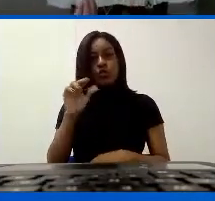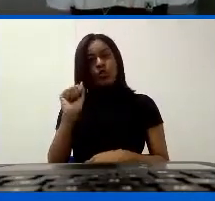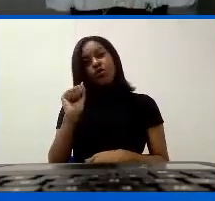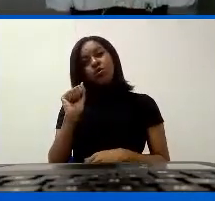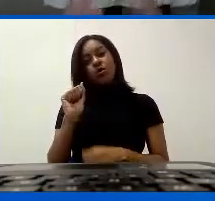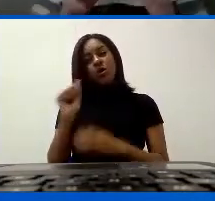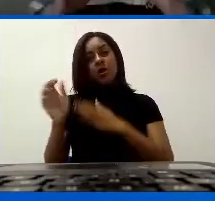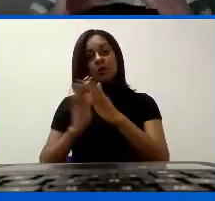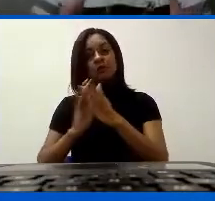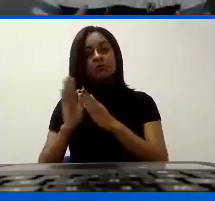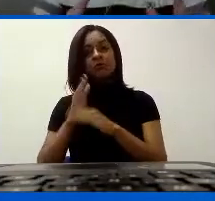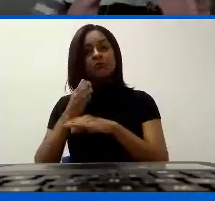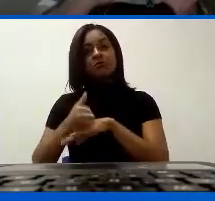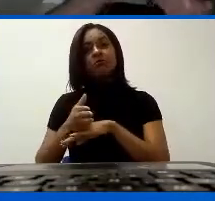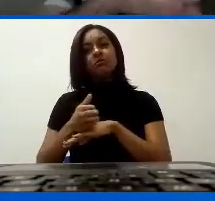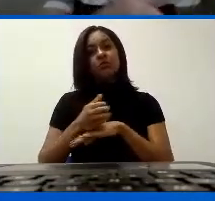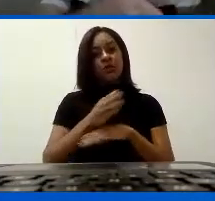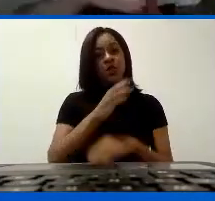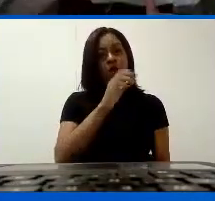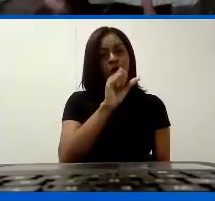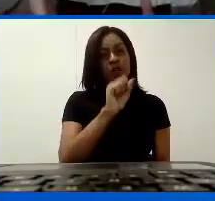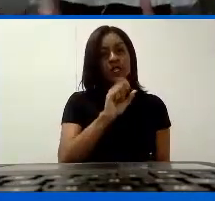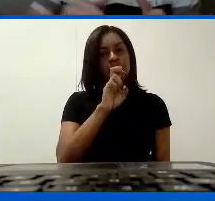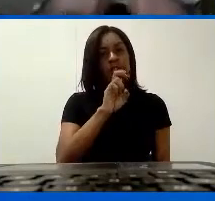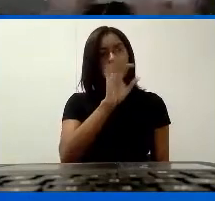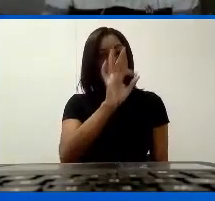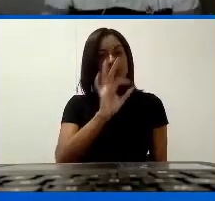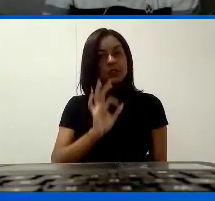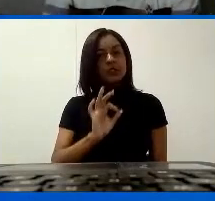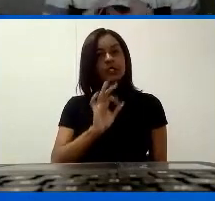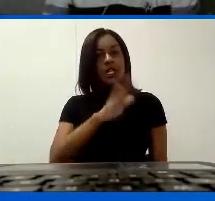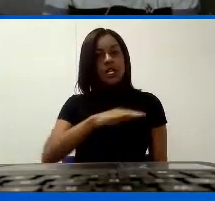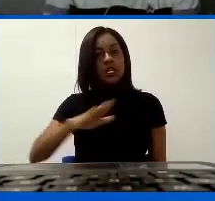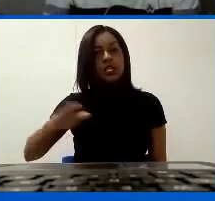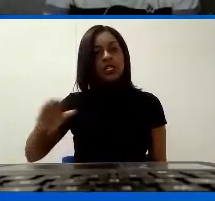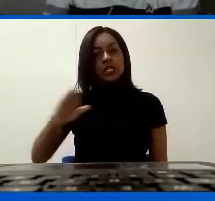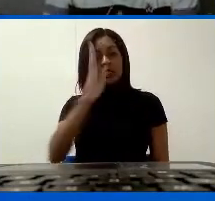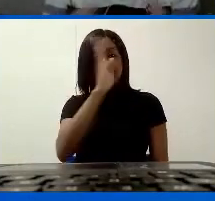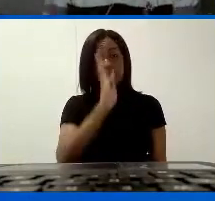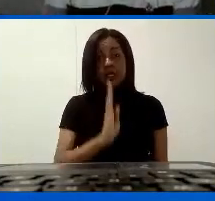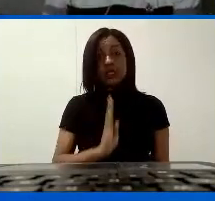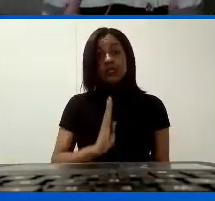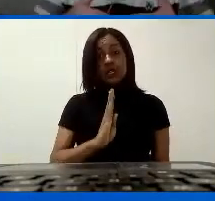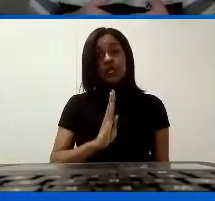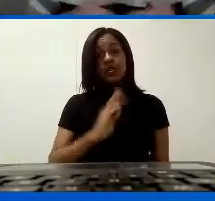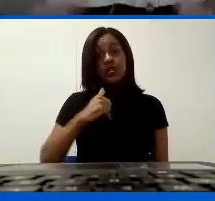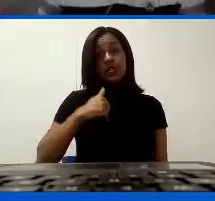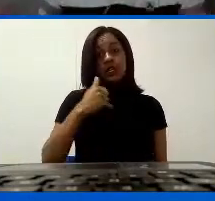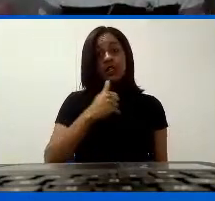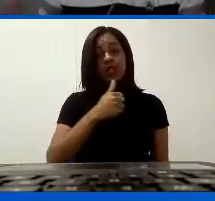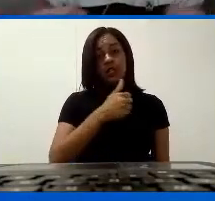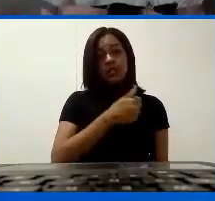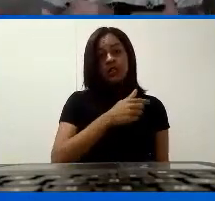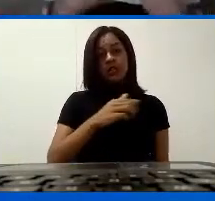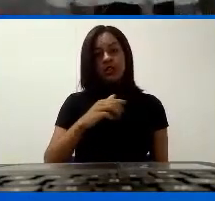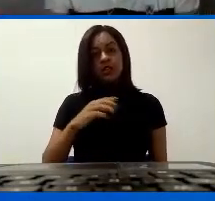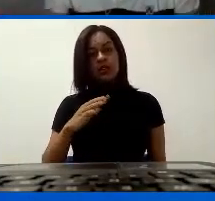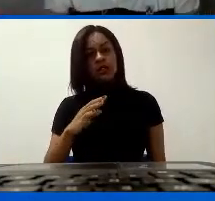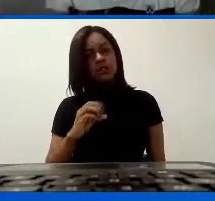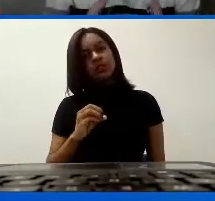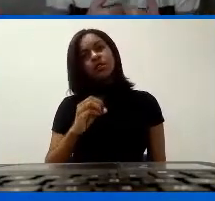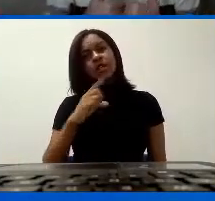85% das Crianças brasileiras de 9 a 17 anos já acessarem internet a gente pegar então e olhar que a gente tem regiões no Brasil